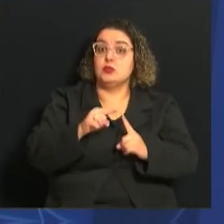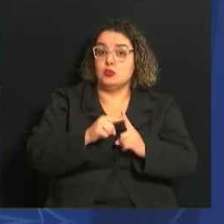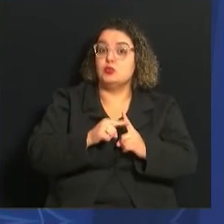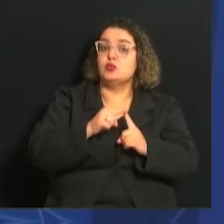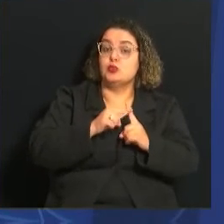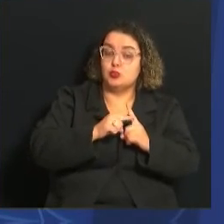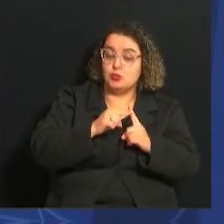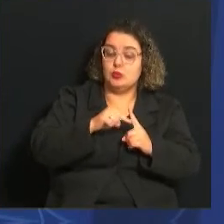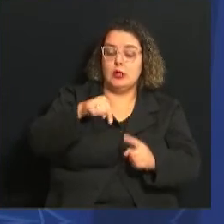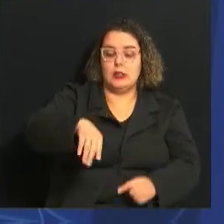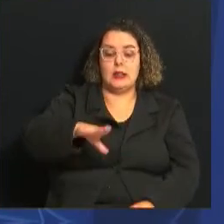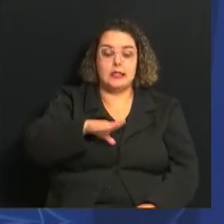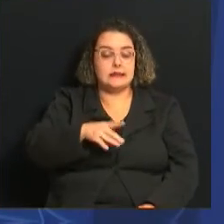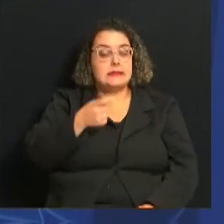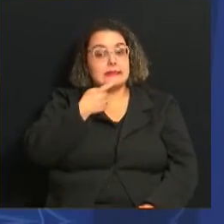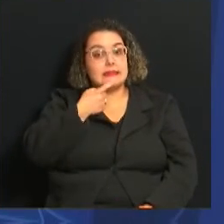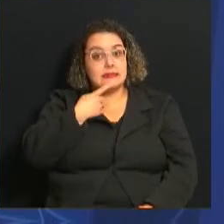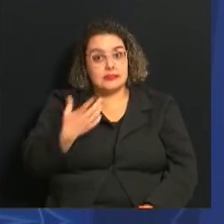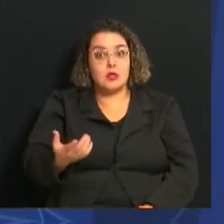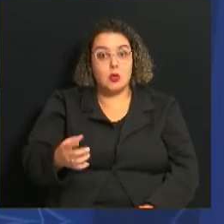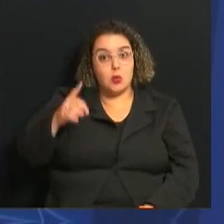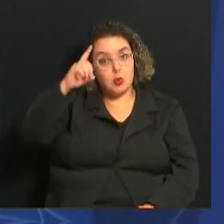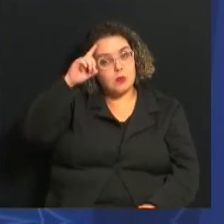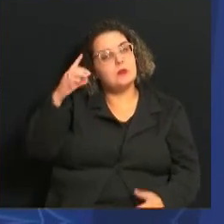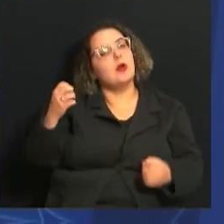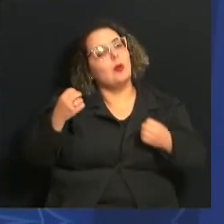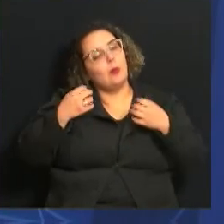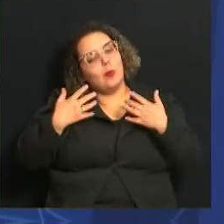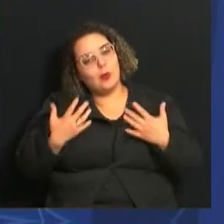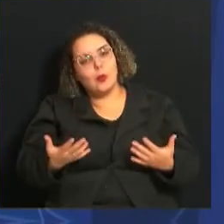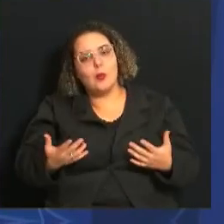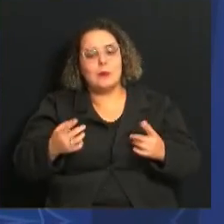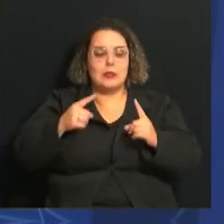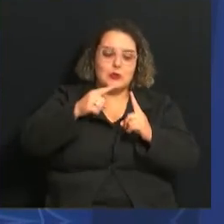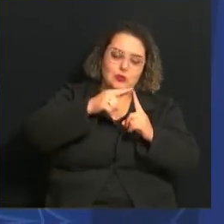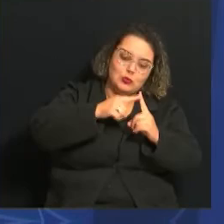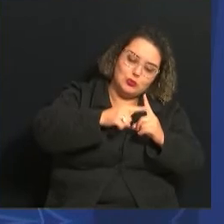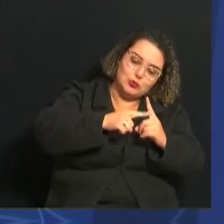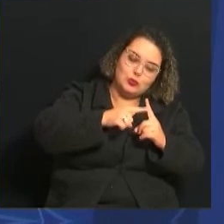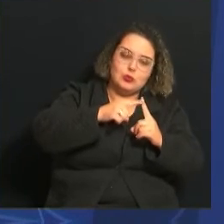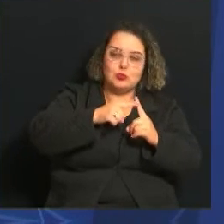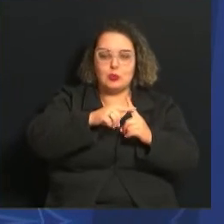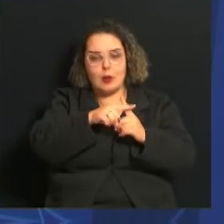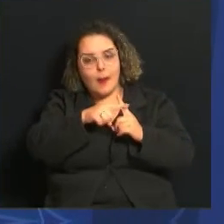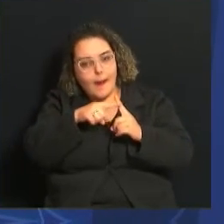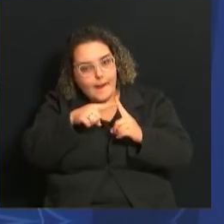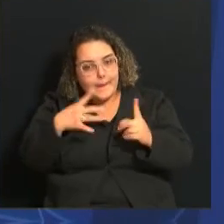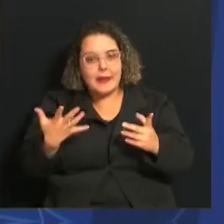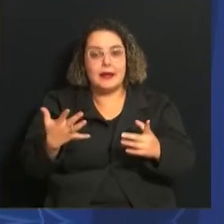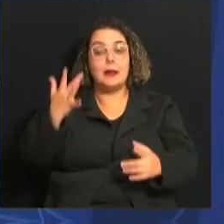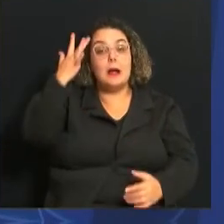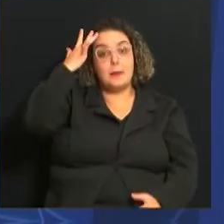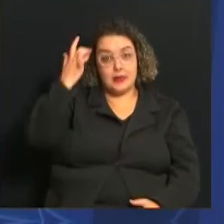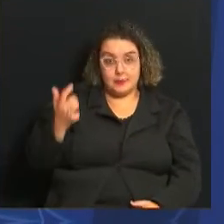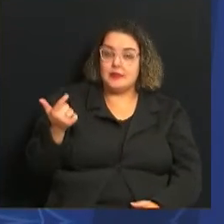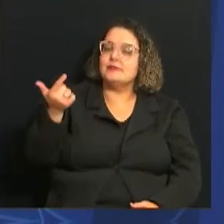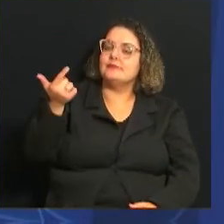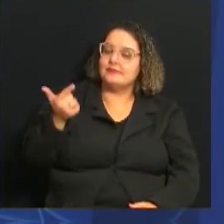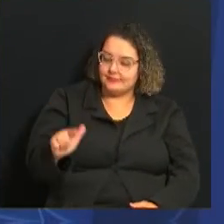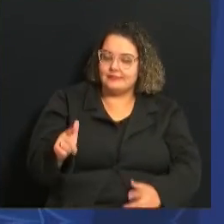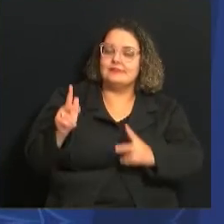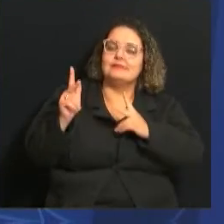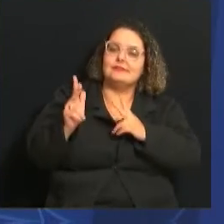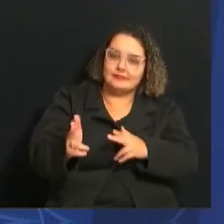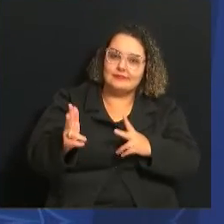cidade de Campinas, né? Um dia bem agradável, temperaturas amenas. E para amanhã, segue este panorama, viu?